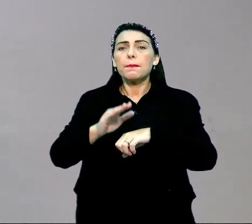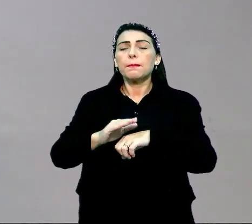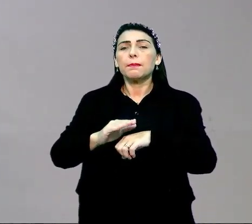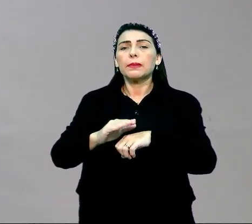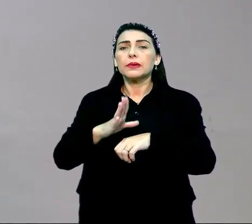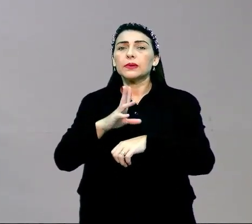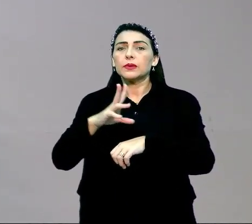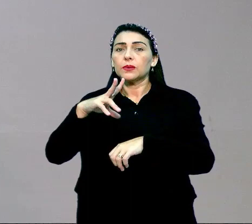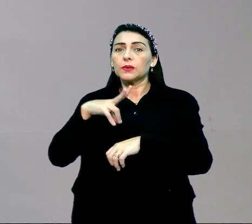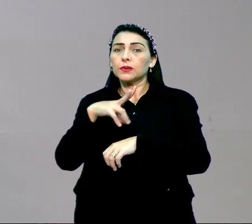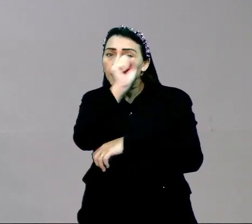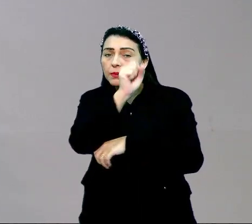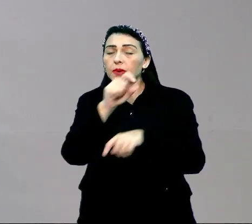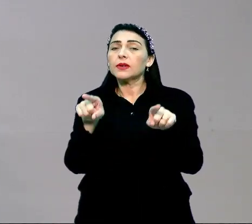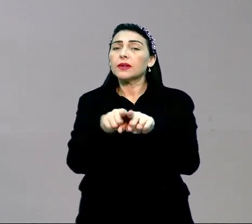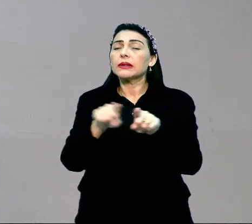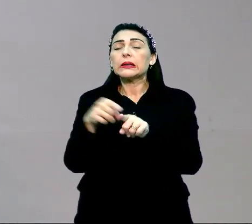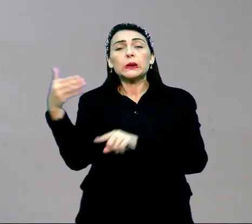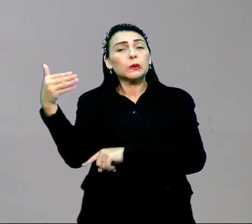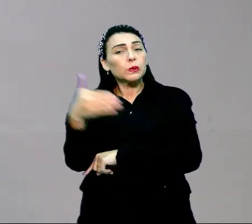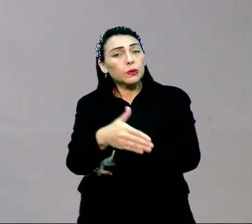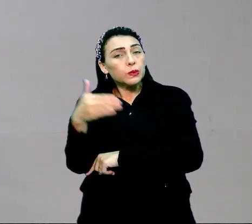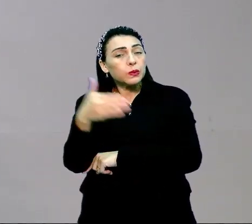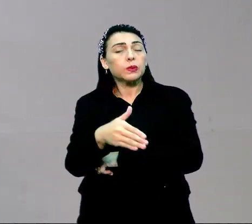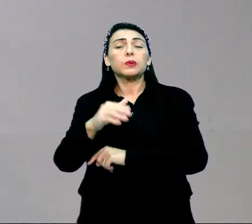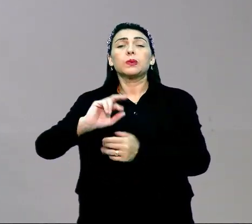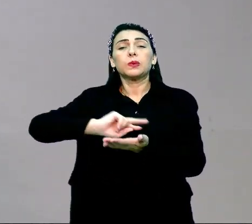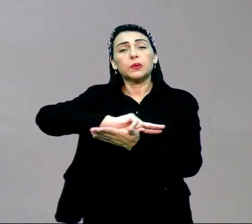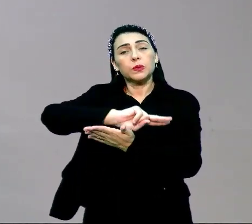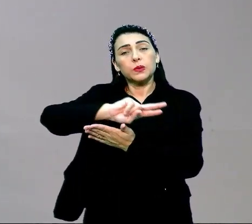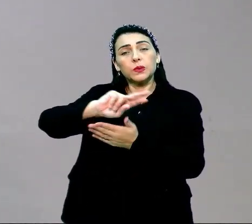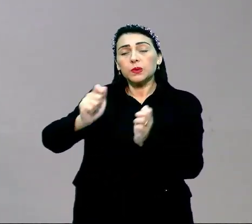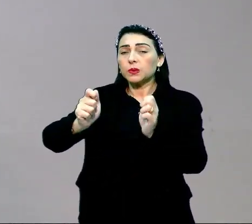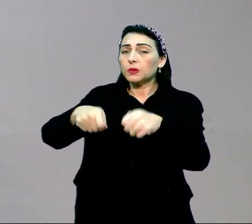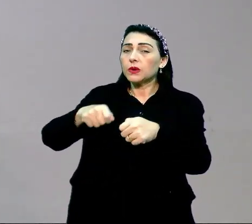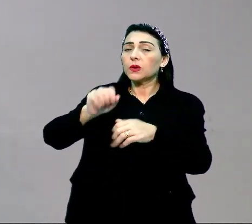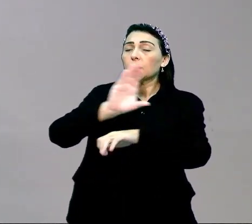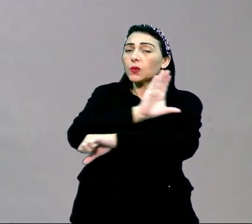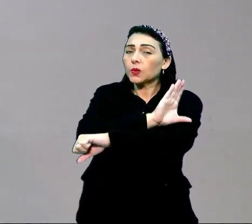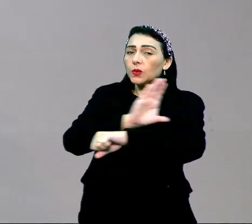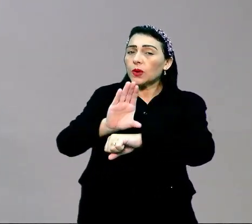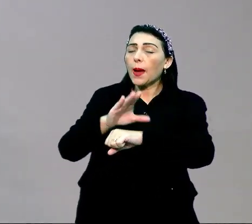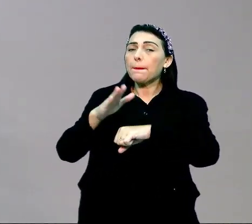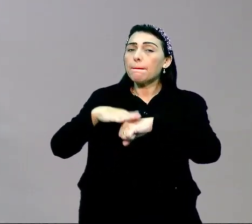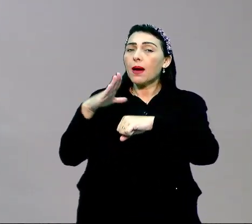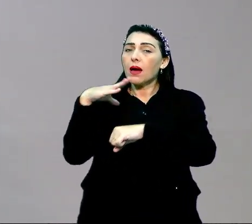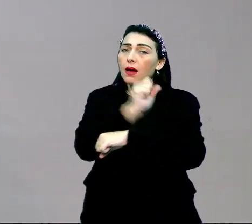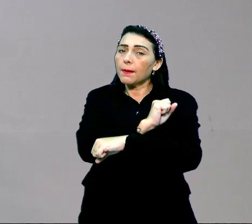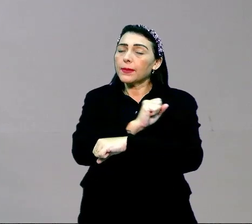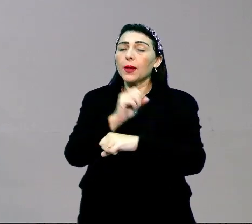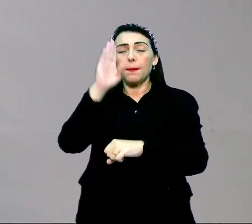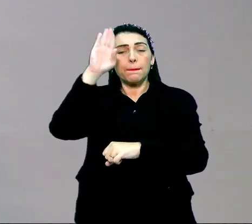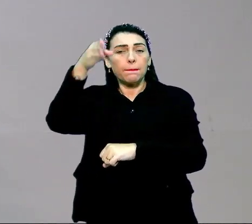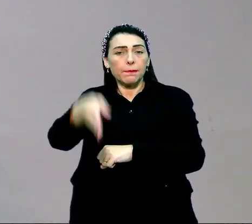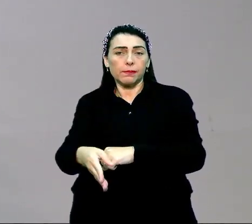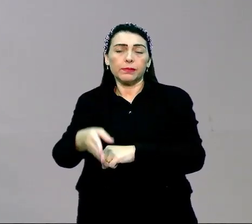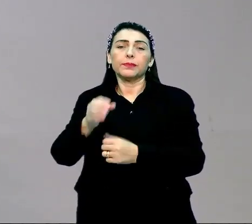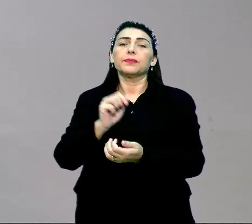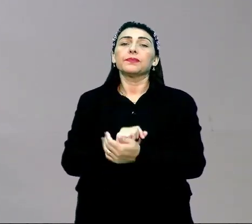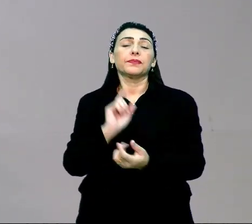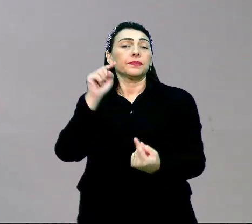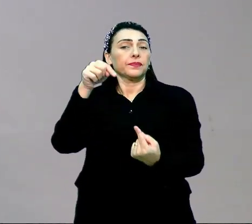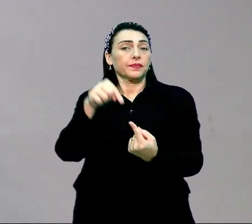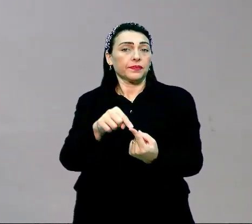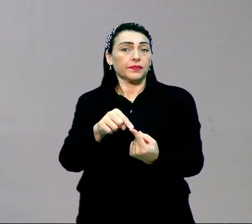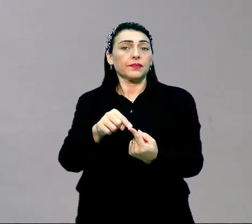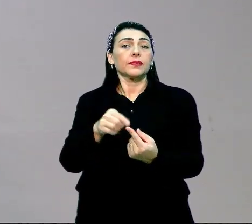instantânea, a gente tem acesso a diversas possibilidades culturais de forma muito mais rápida. Então, esse é o principal direcionamento, ter